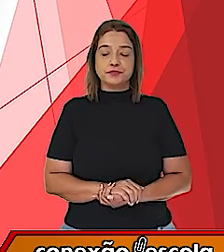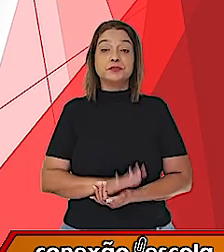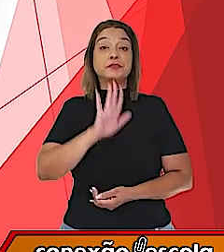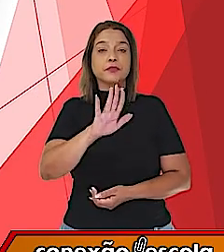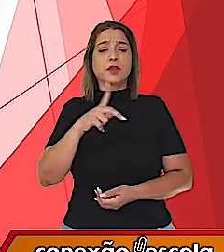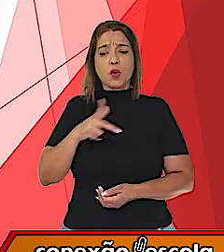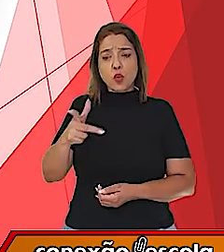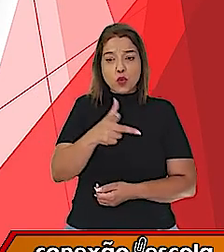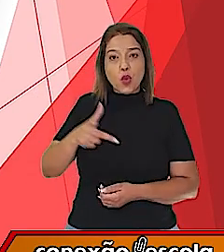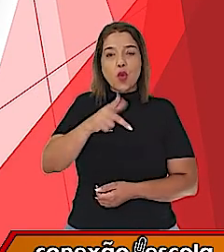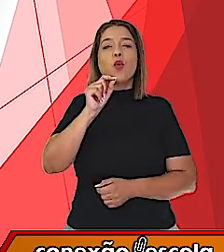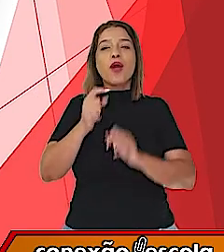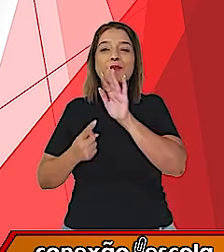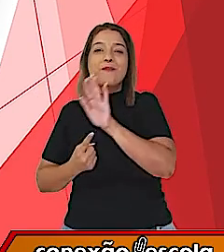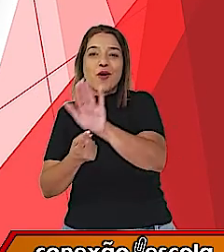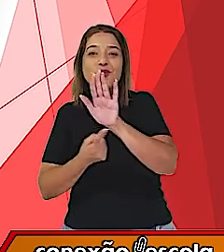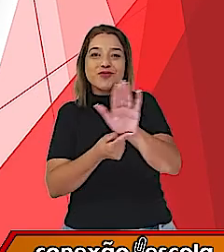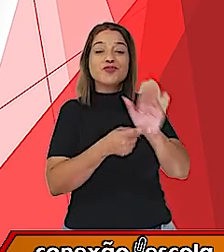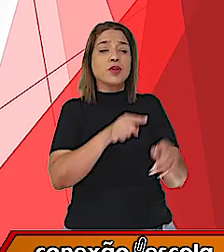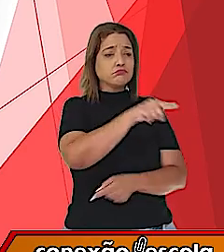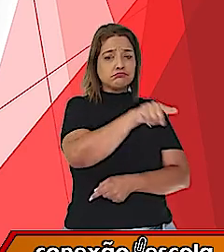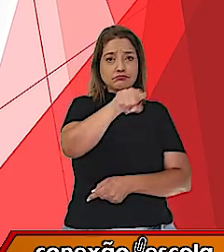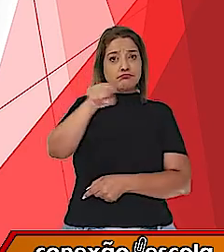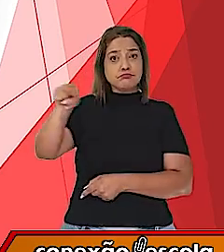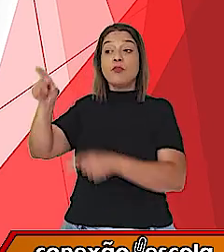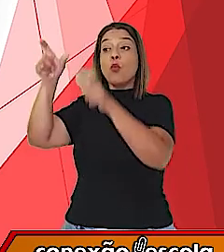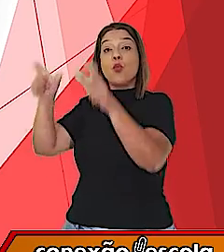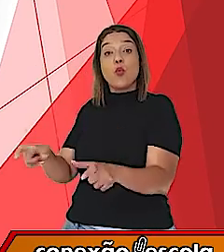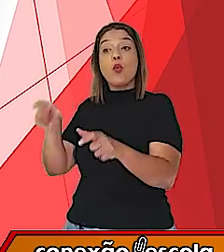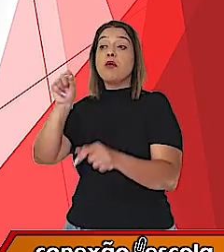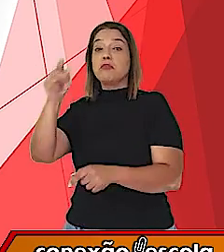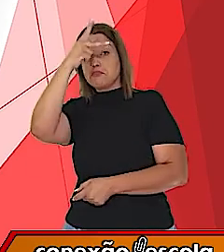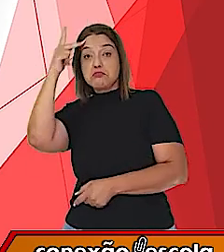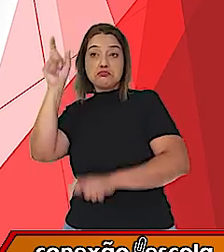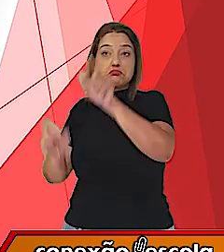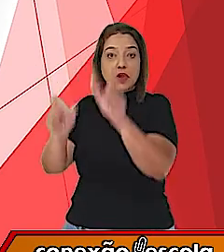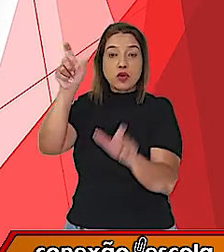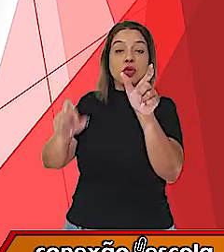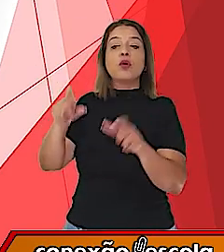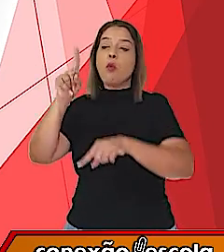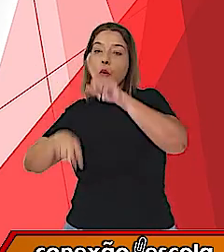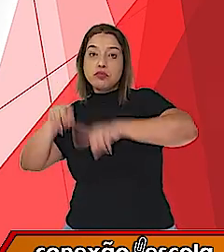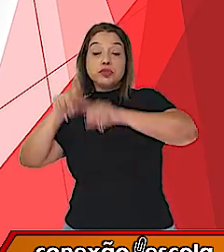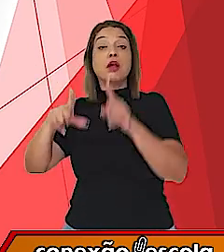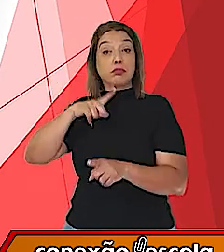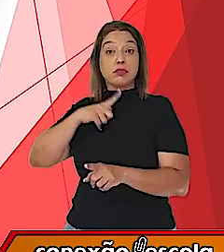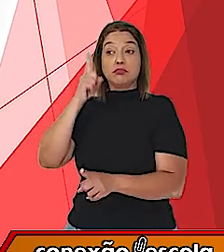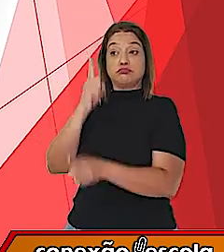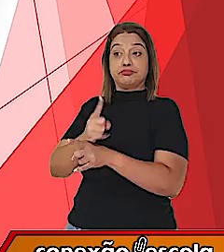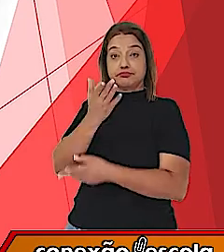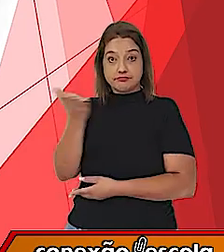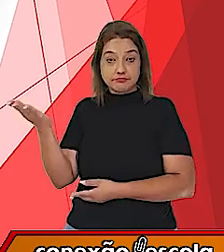Já os pronomes demonstrativos são os que indicam o lugar em que uma pessoa ou coisa se encontra. Isto